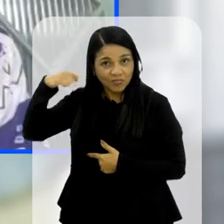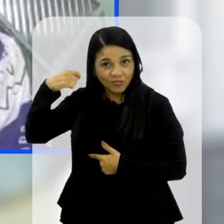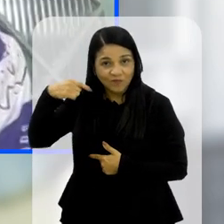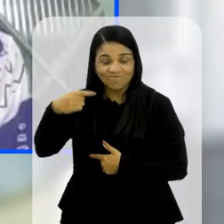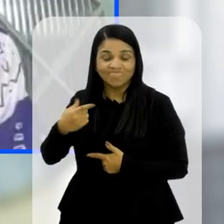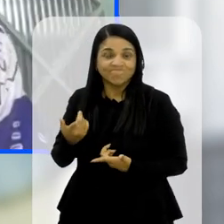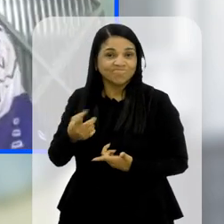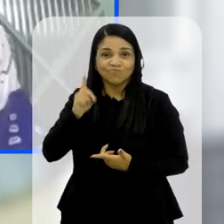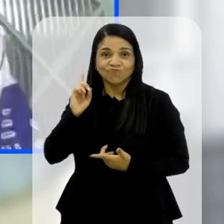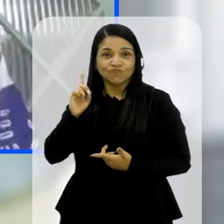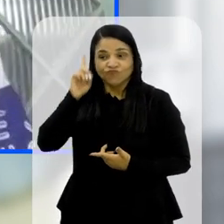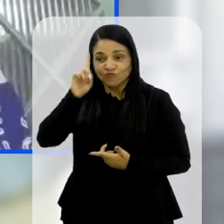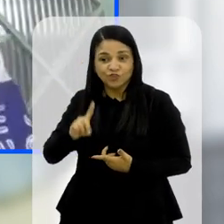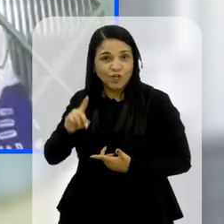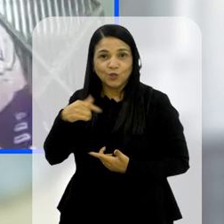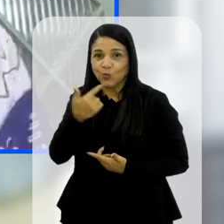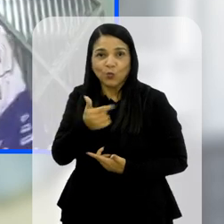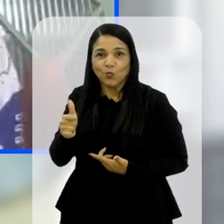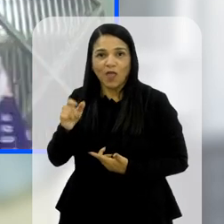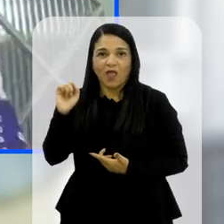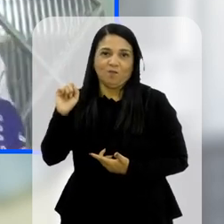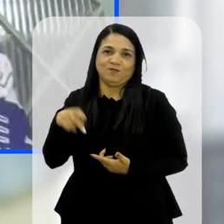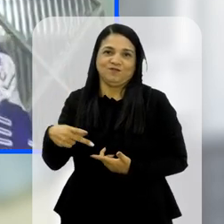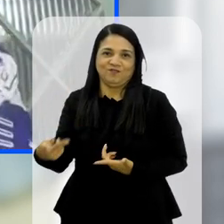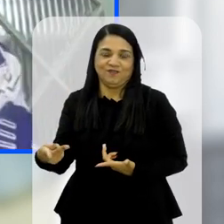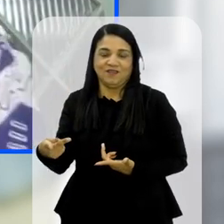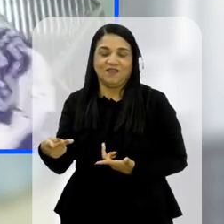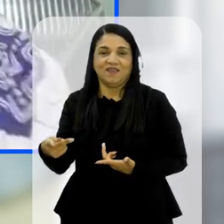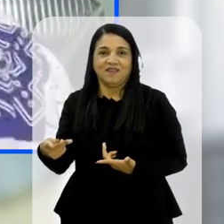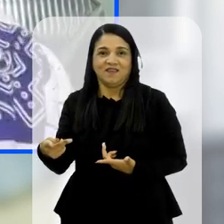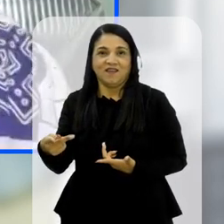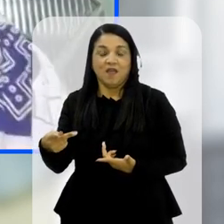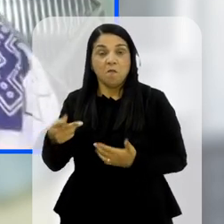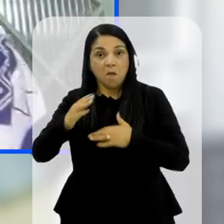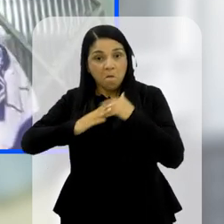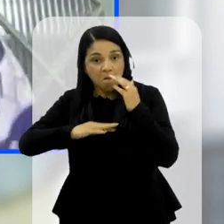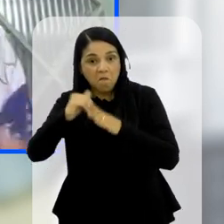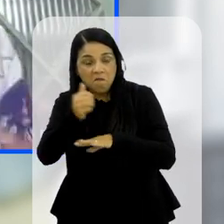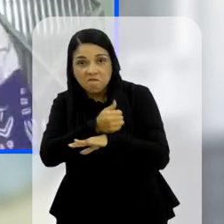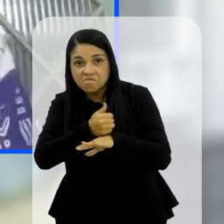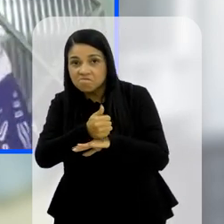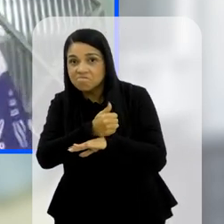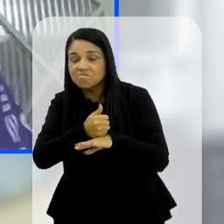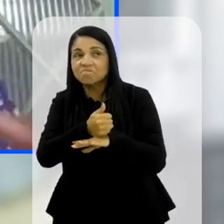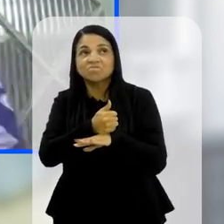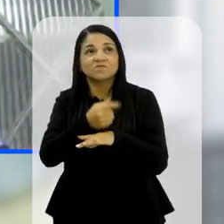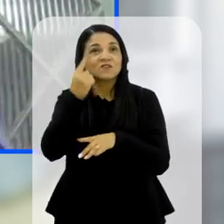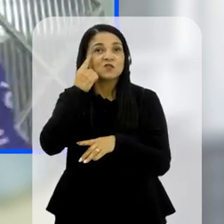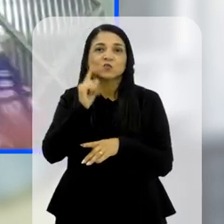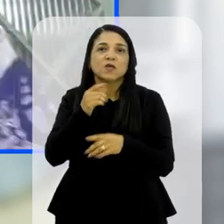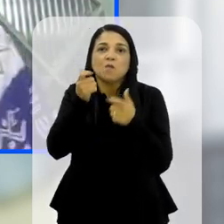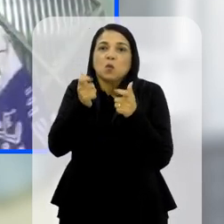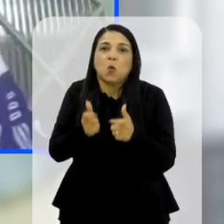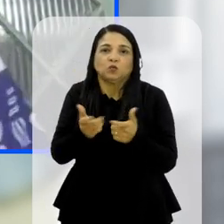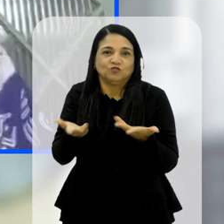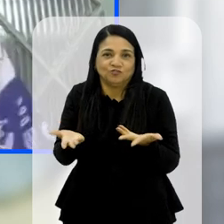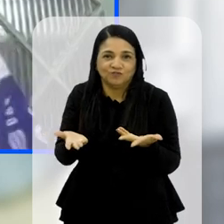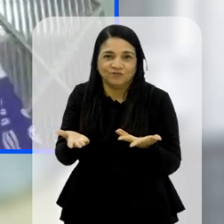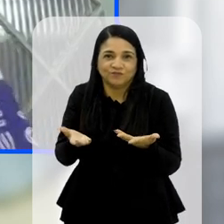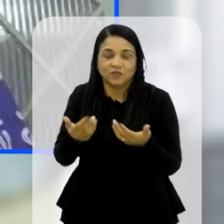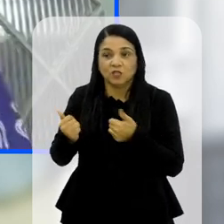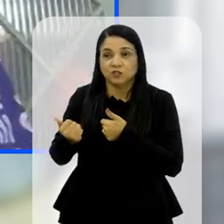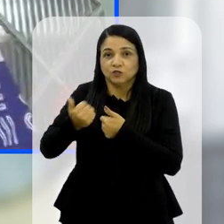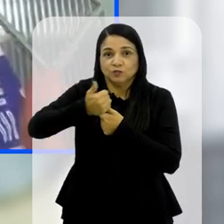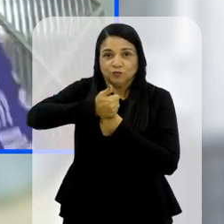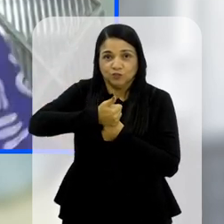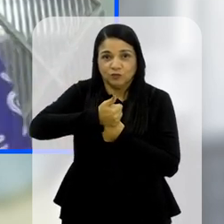de tudo, por exemplo. Então é uma profissão que está assim, tendendo de algum jeito a entrar num lugar assim